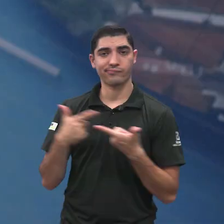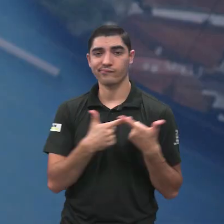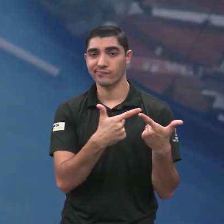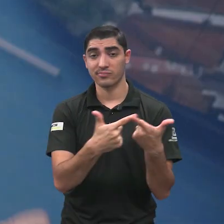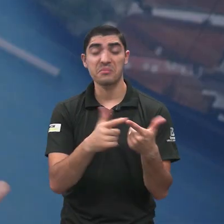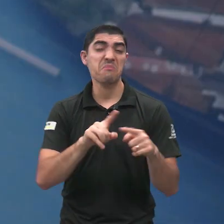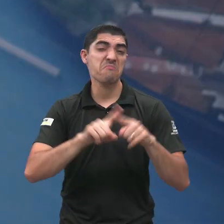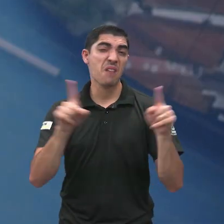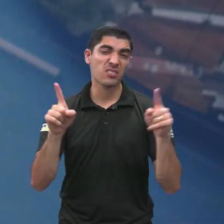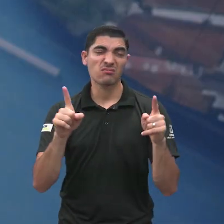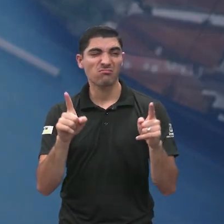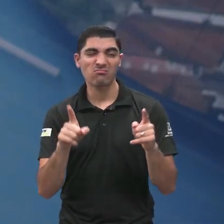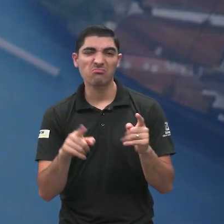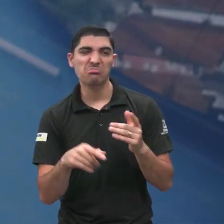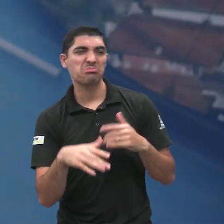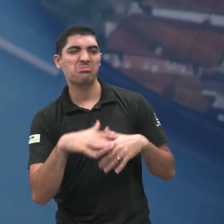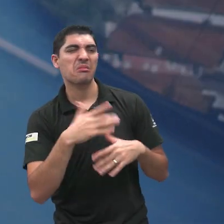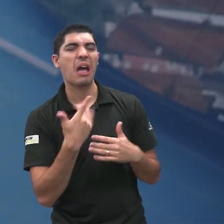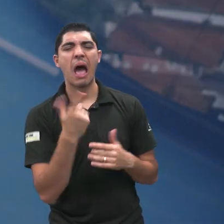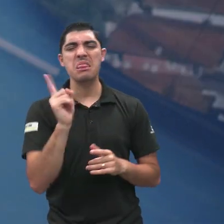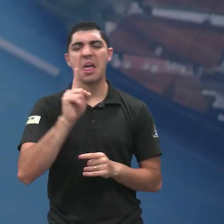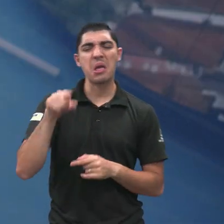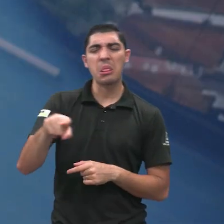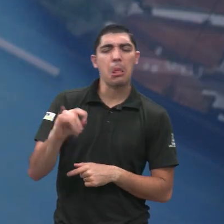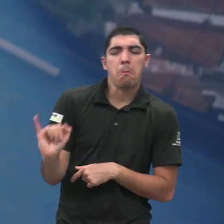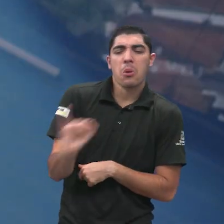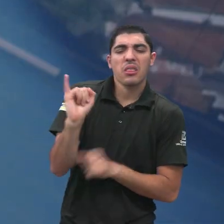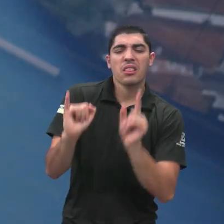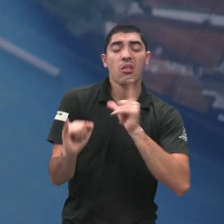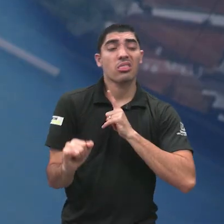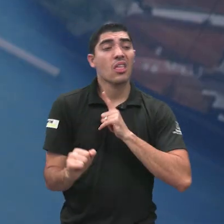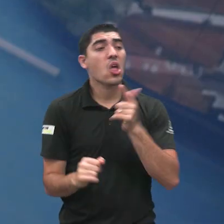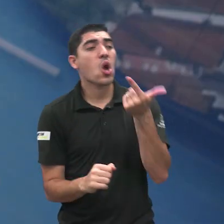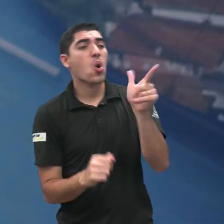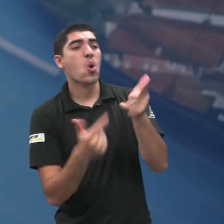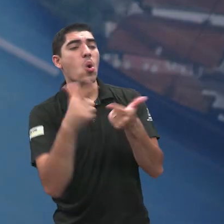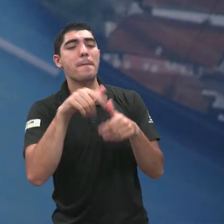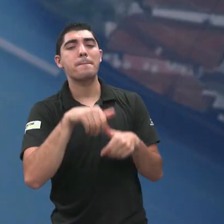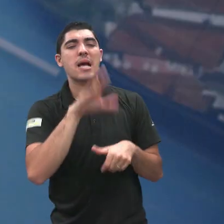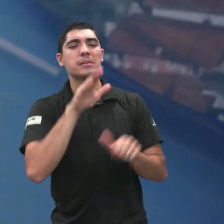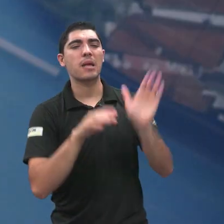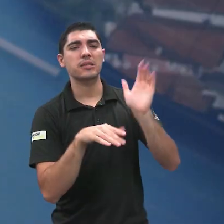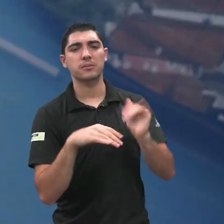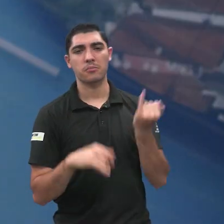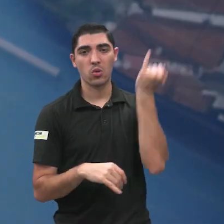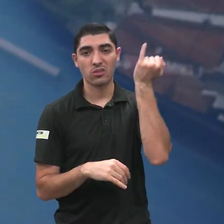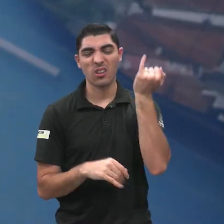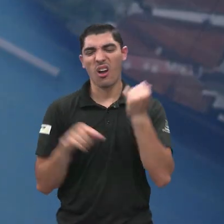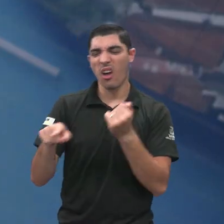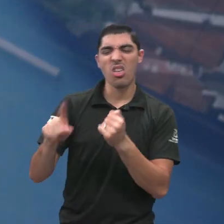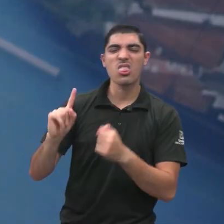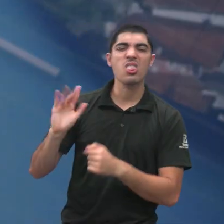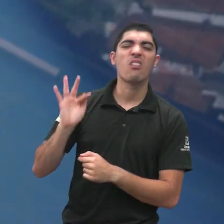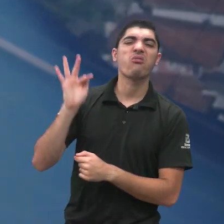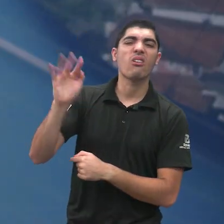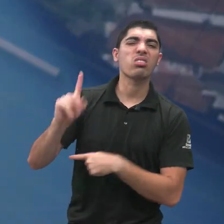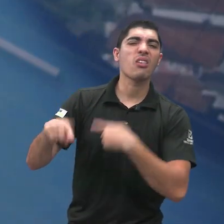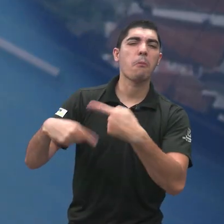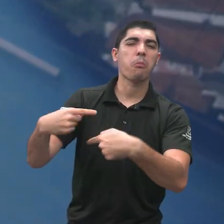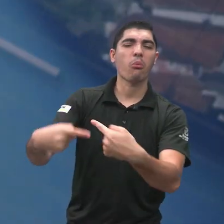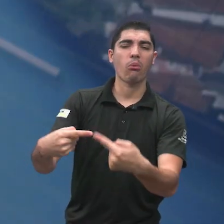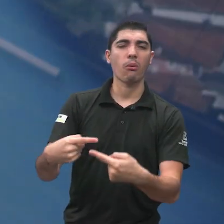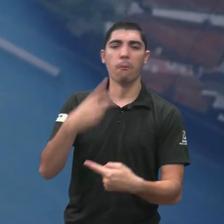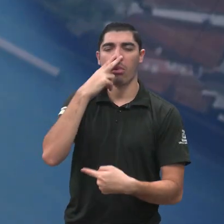não fosse importante. Tem muito mais coisa na frente para que possa melhorar e sempre isso fica debaixo dos panos,